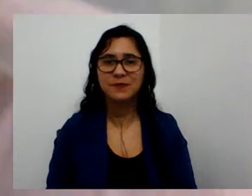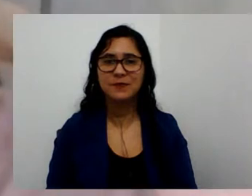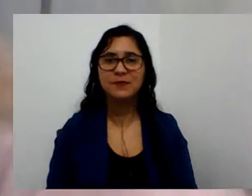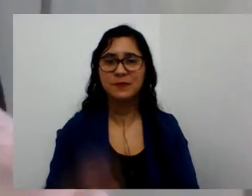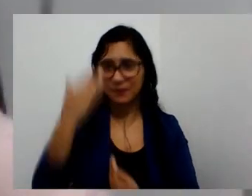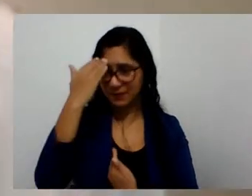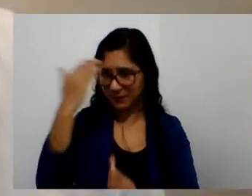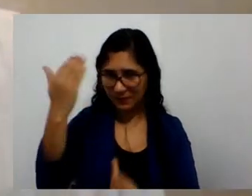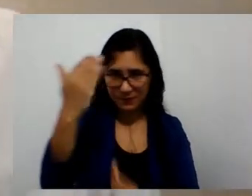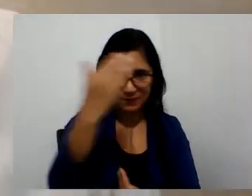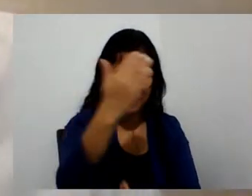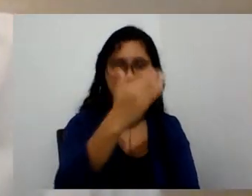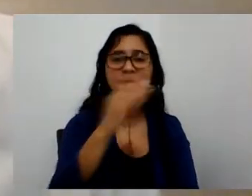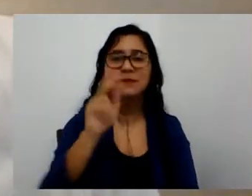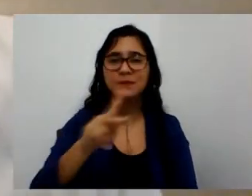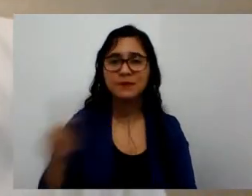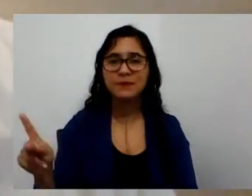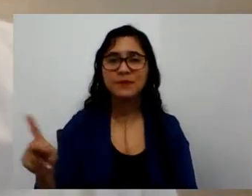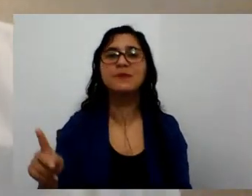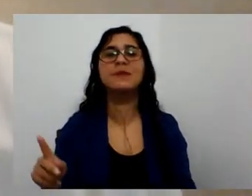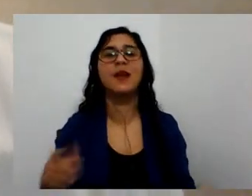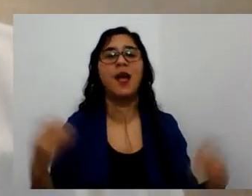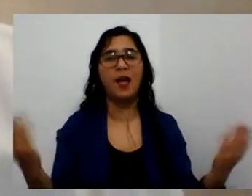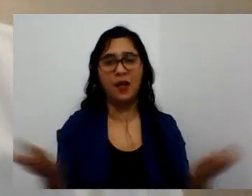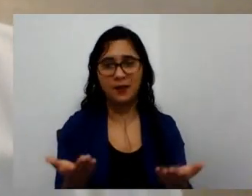Obrigado, professora. Bom, com isso nós